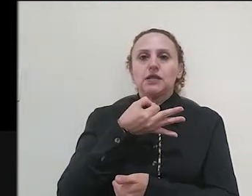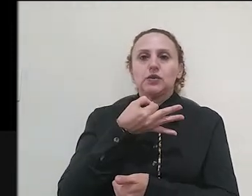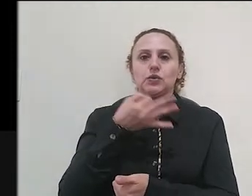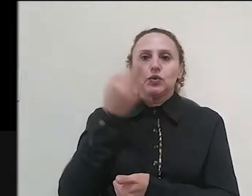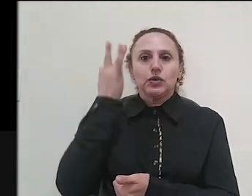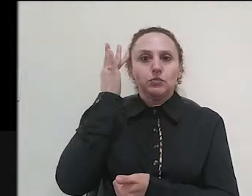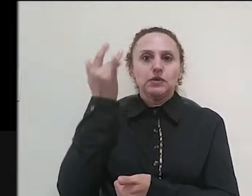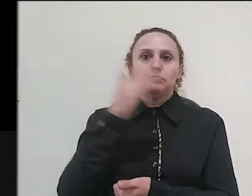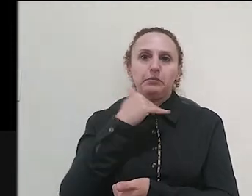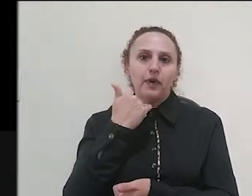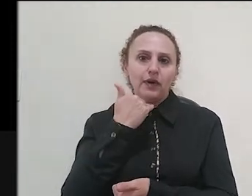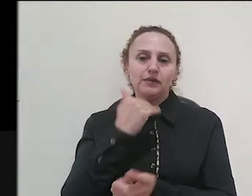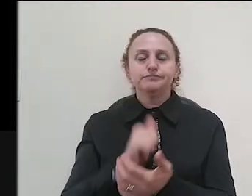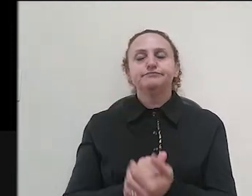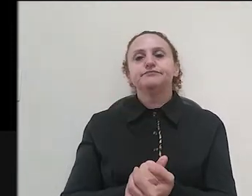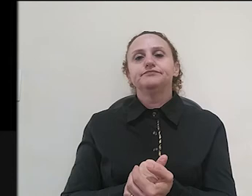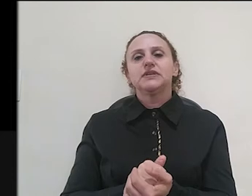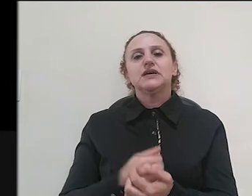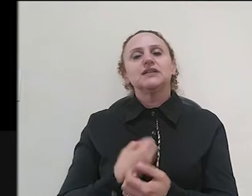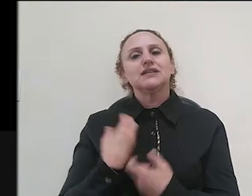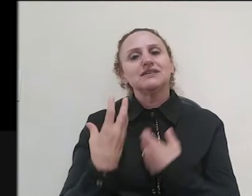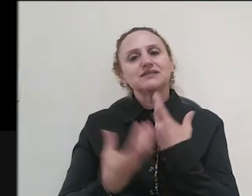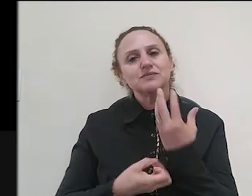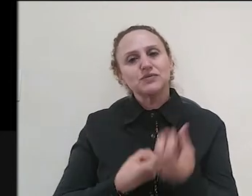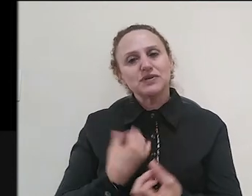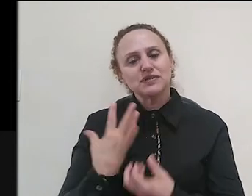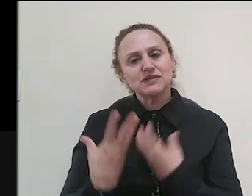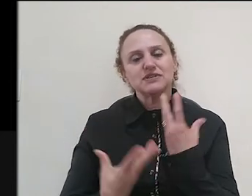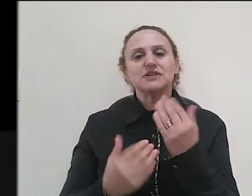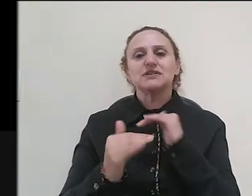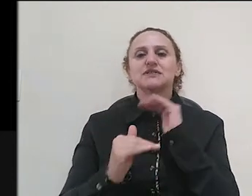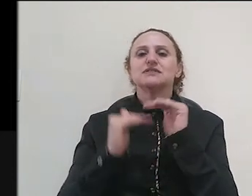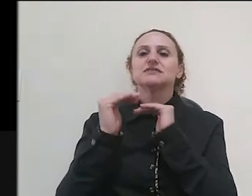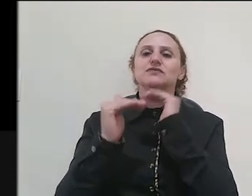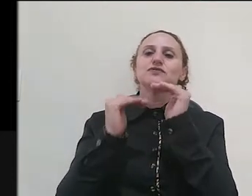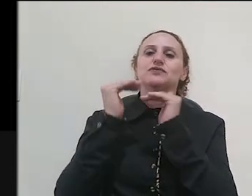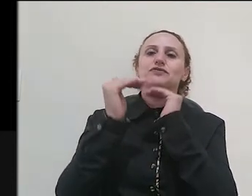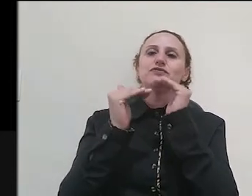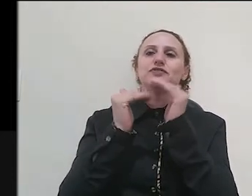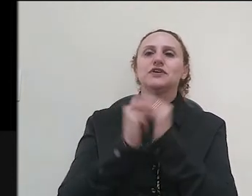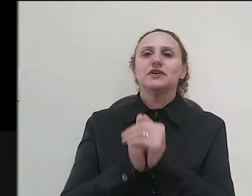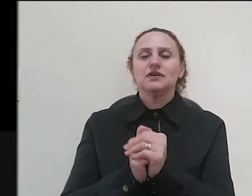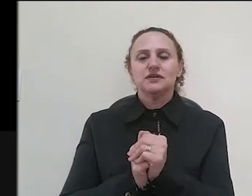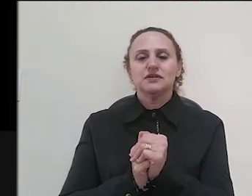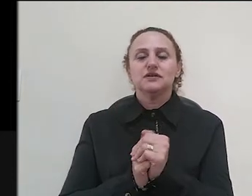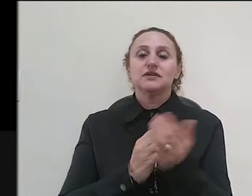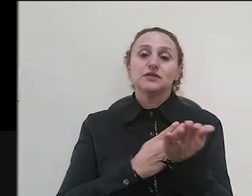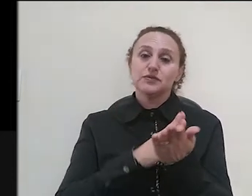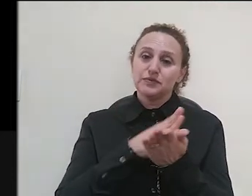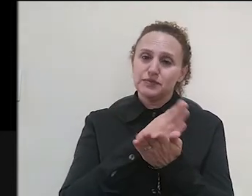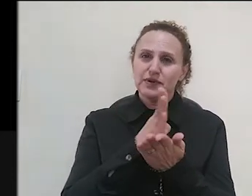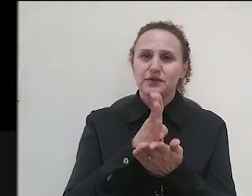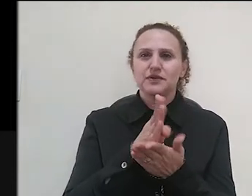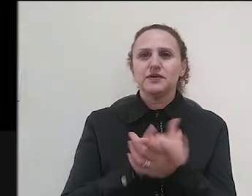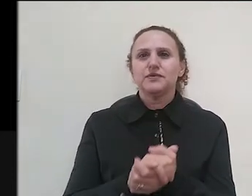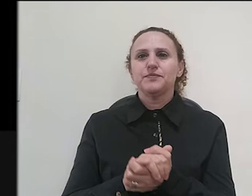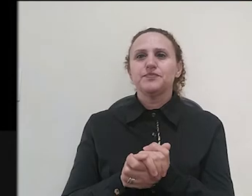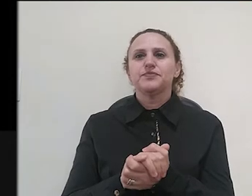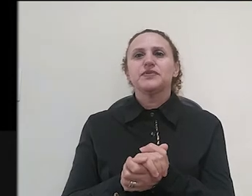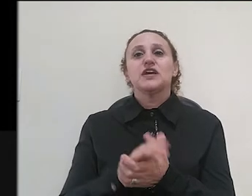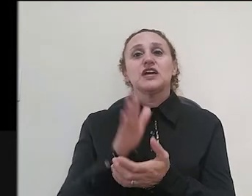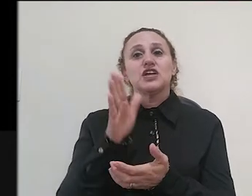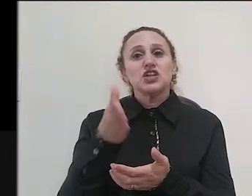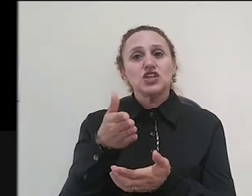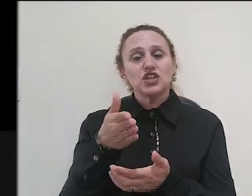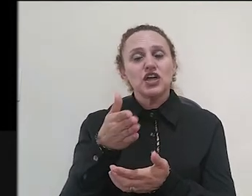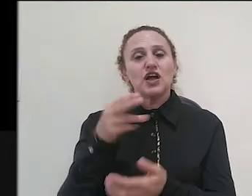caro a toda essa poesia que é desenvolvida até então, mas do barroco principalmente. O neoclassicismo,